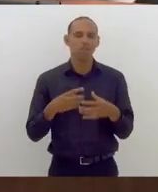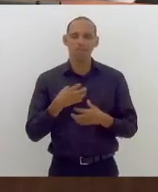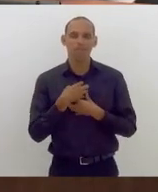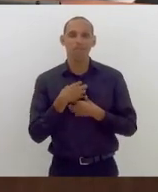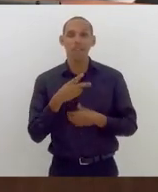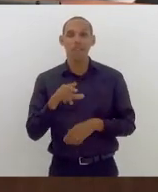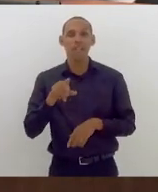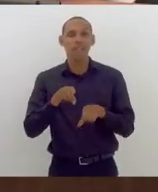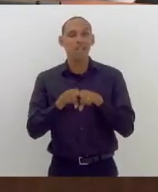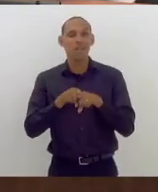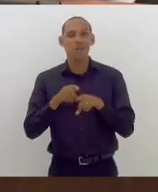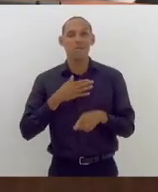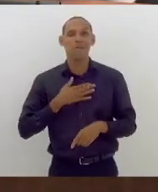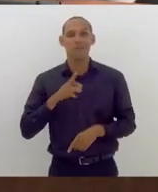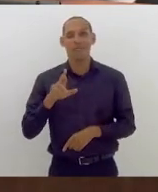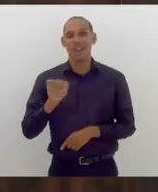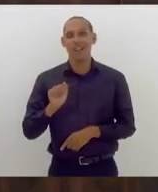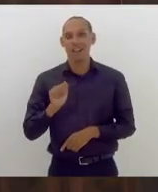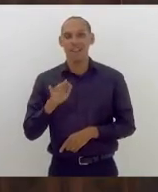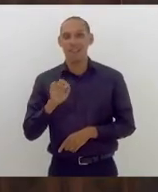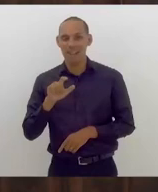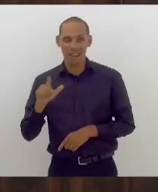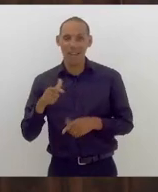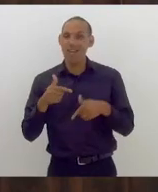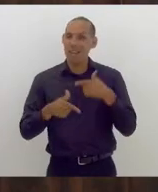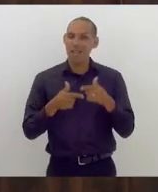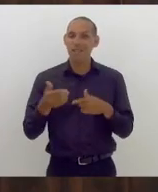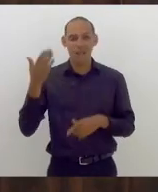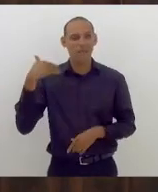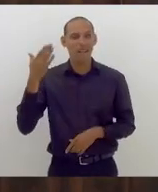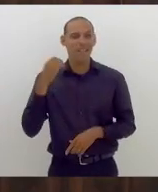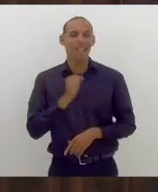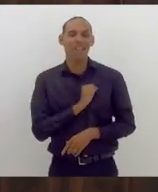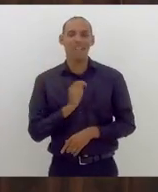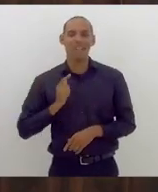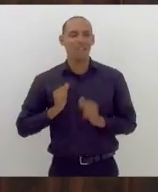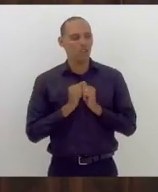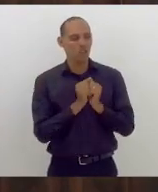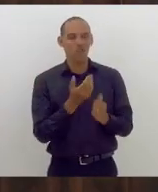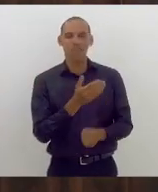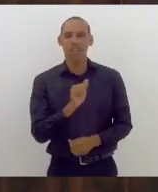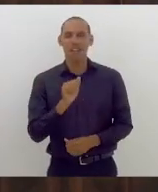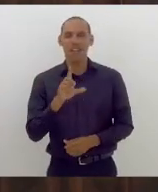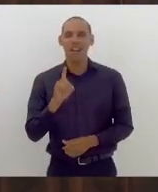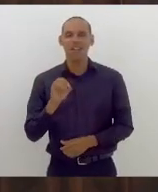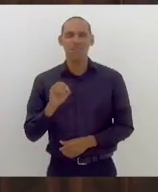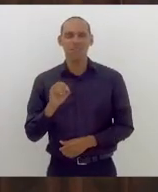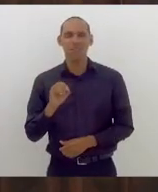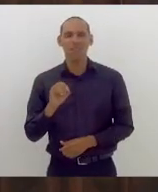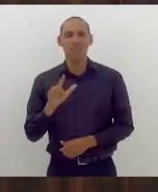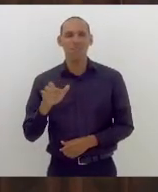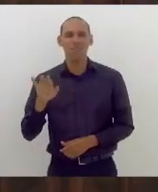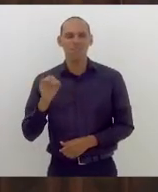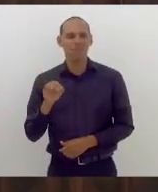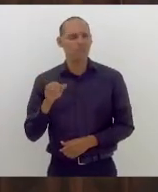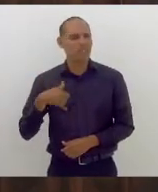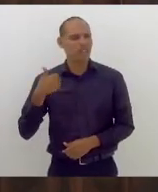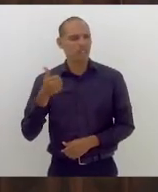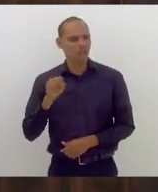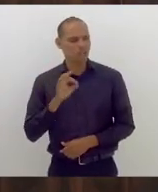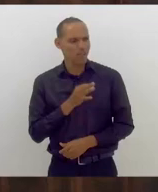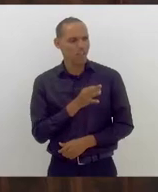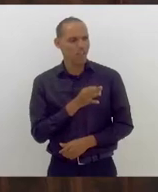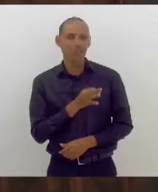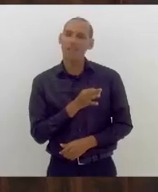aqui, né, Rafael, que trabalhou com o Adolfo lá em São Gonçalo. Acho que o Rafael foi para lá, tinha 18 anos, né, Rafa? Então, assim,